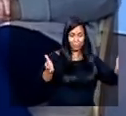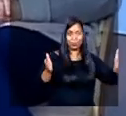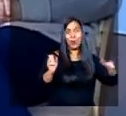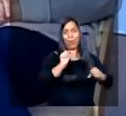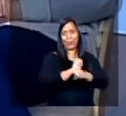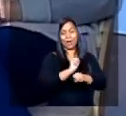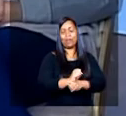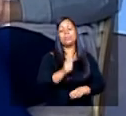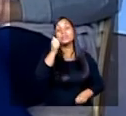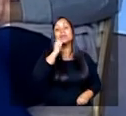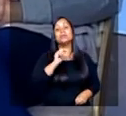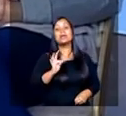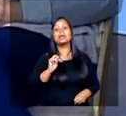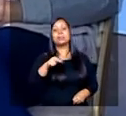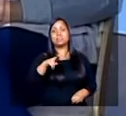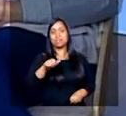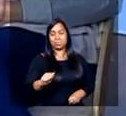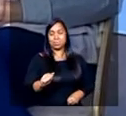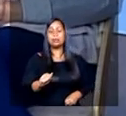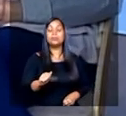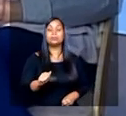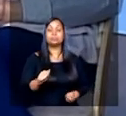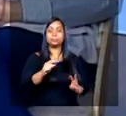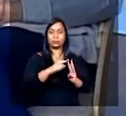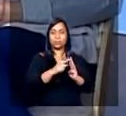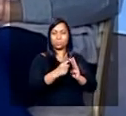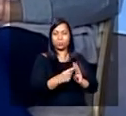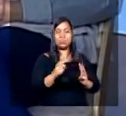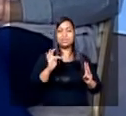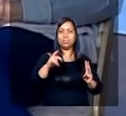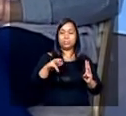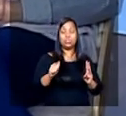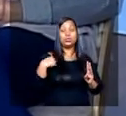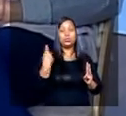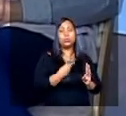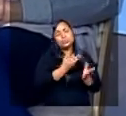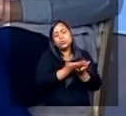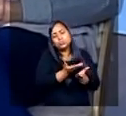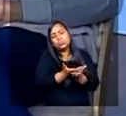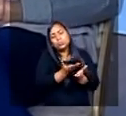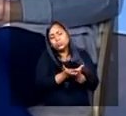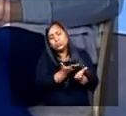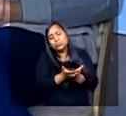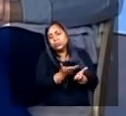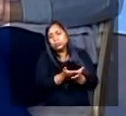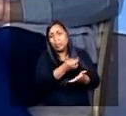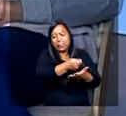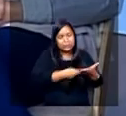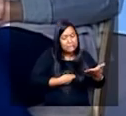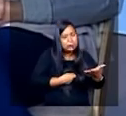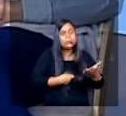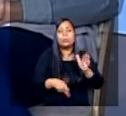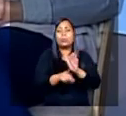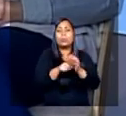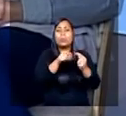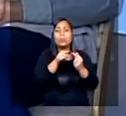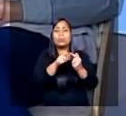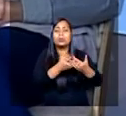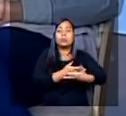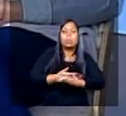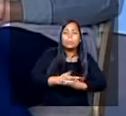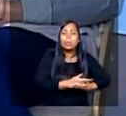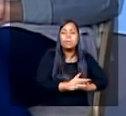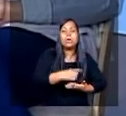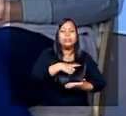Tassiana, eu, a Aline, a Sônia e a Tassiana, a gente estava estudando os textos da clínica de bebês que a gente tinha.